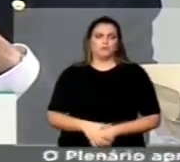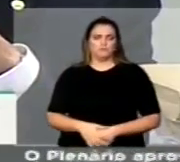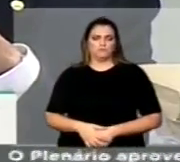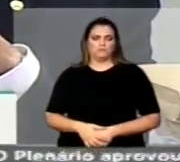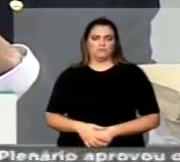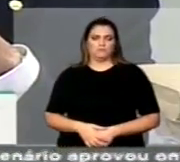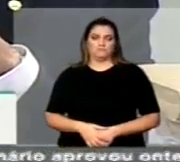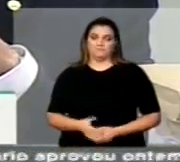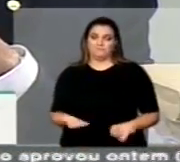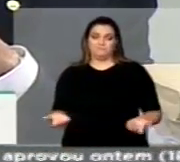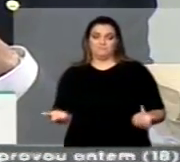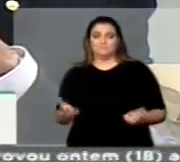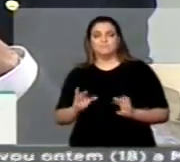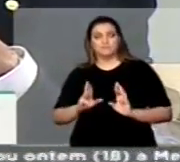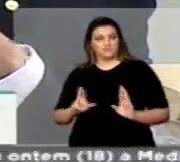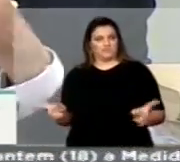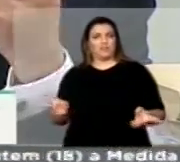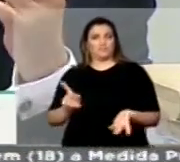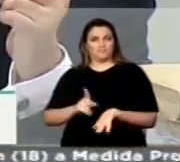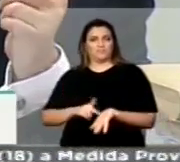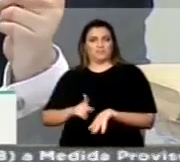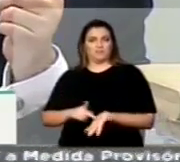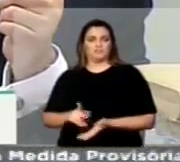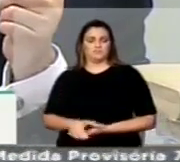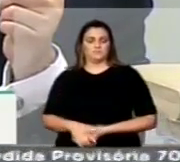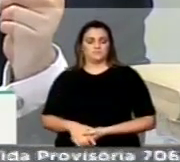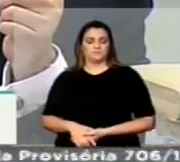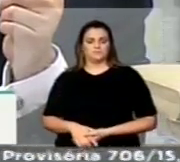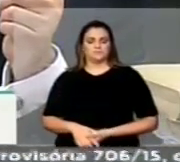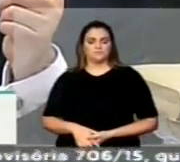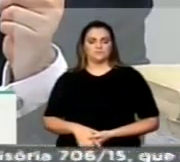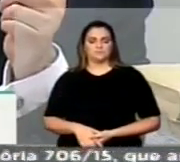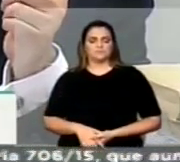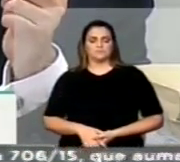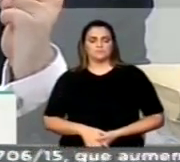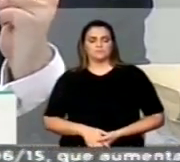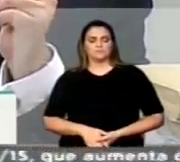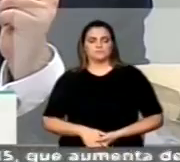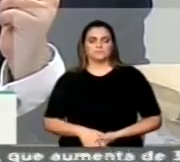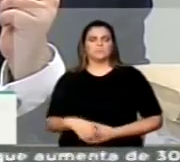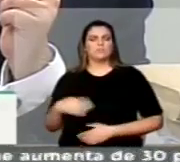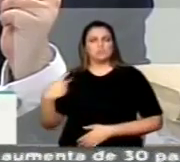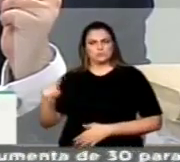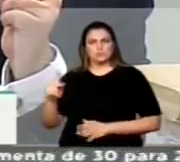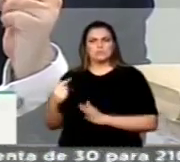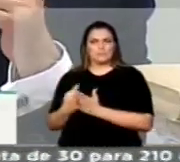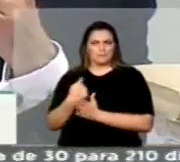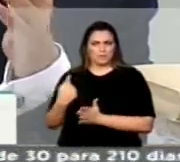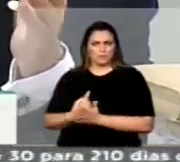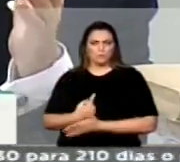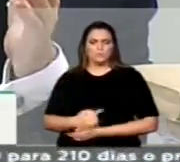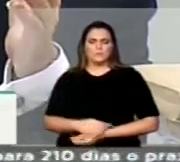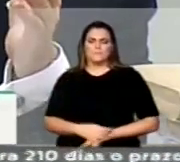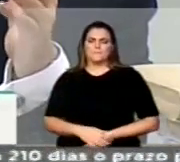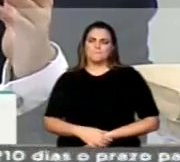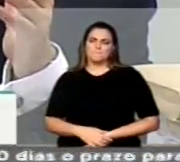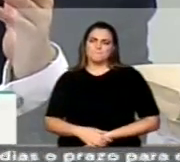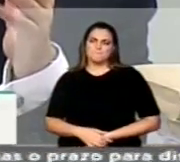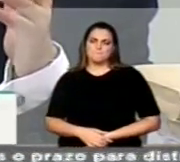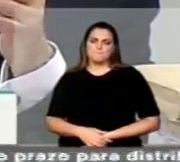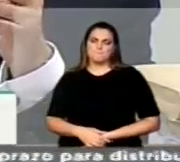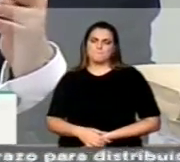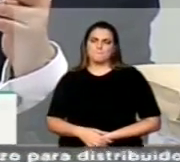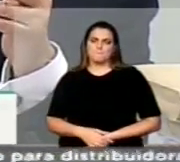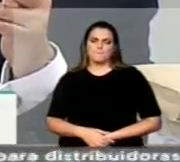Então, essa diferença é importante colocar. E com relação às suas perguntas específicas, quando Vossa Excelência até colocou